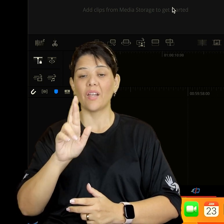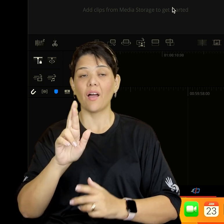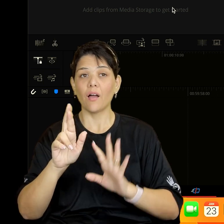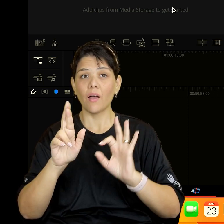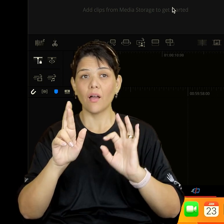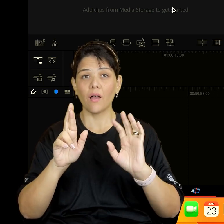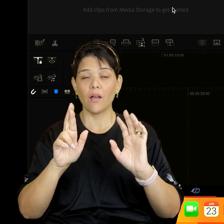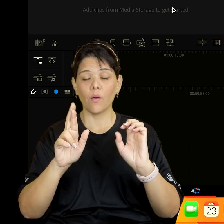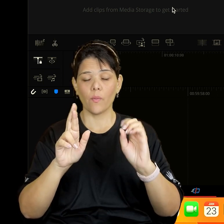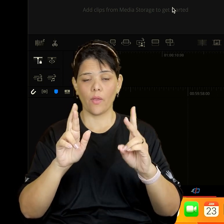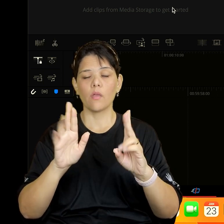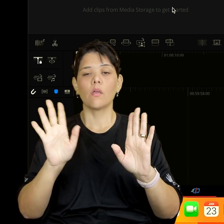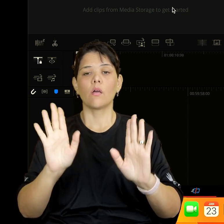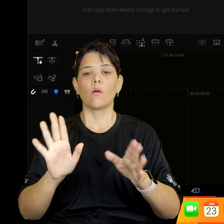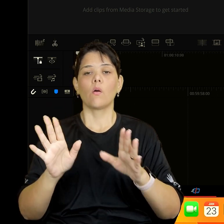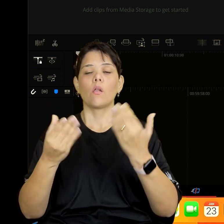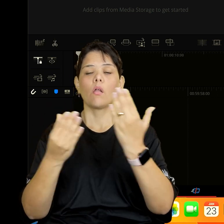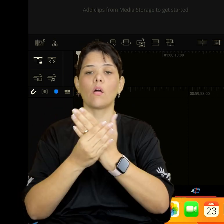dentro. Correto?